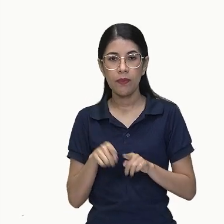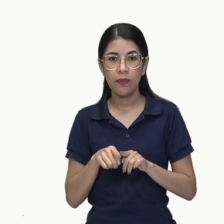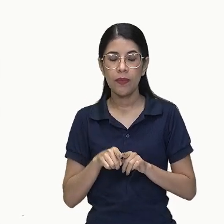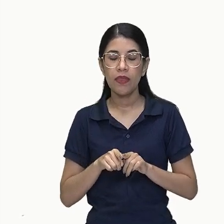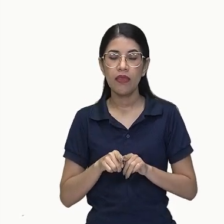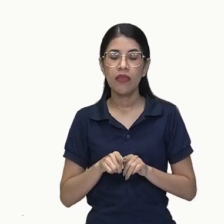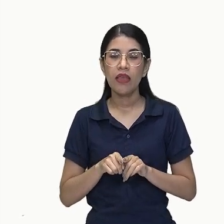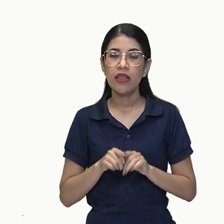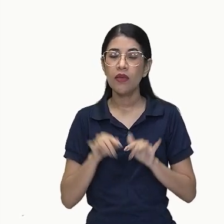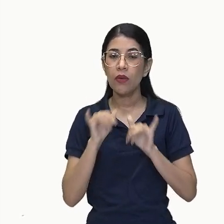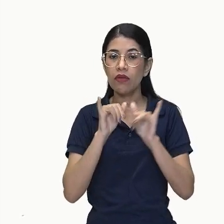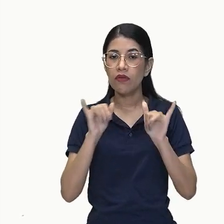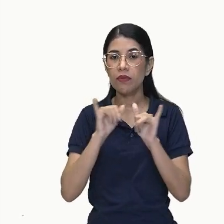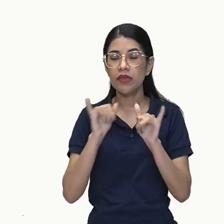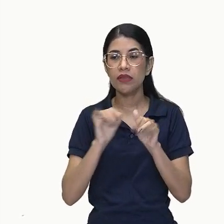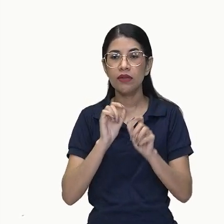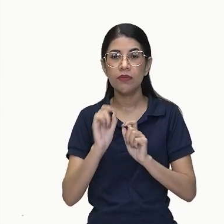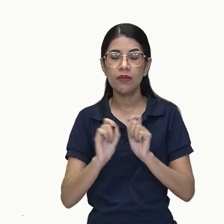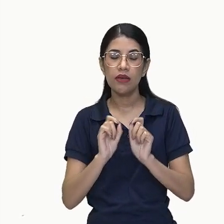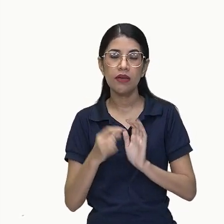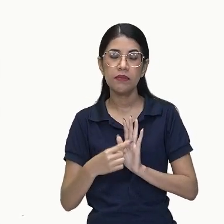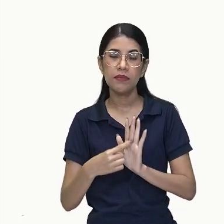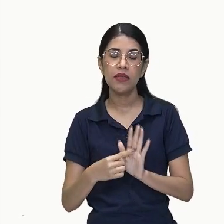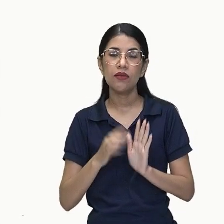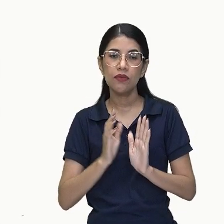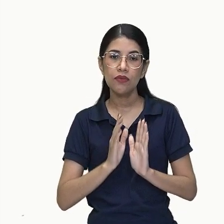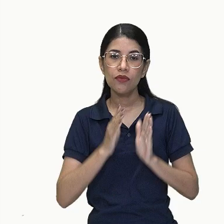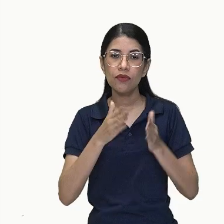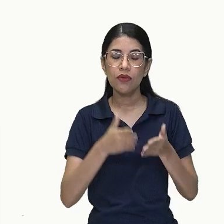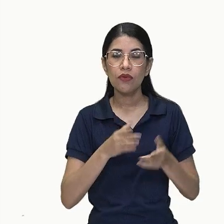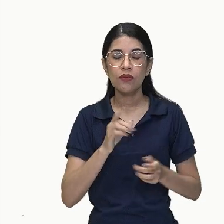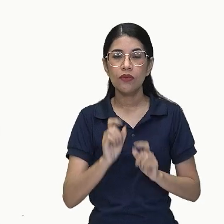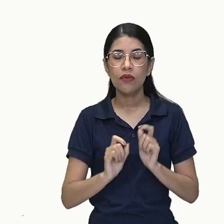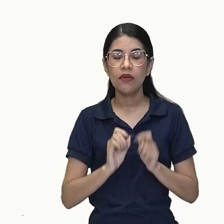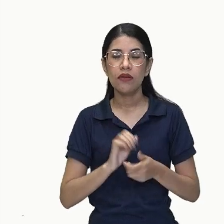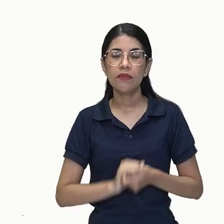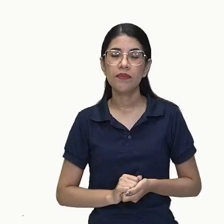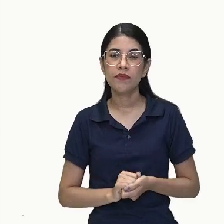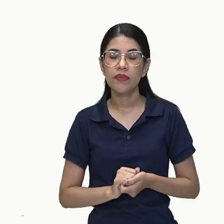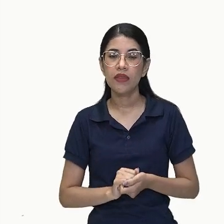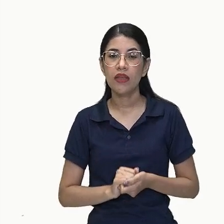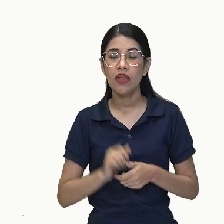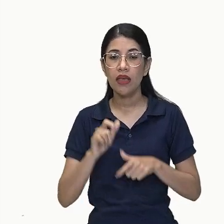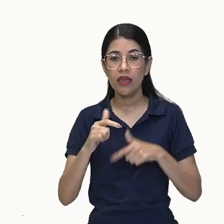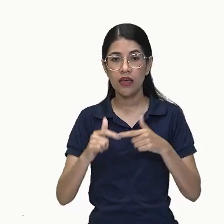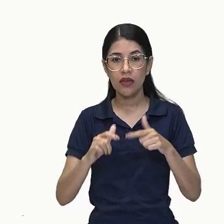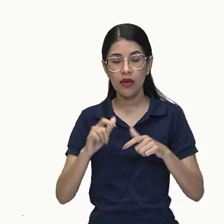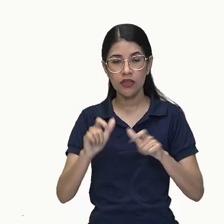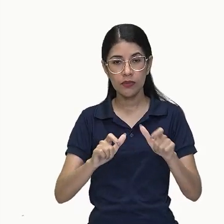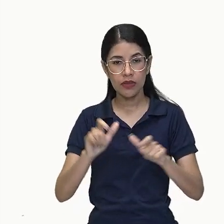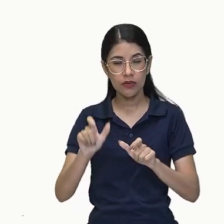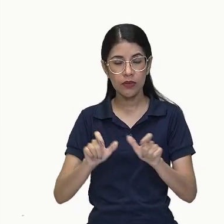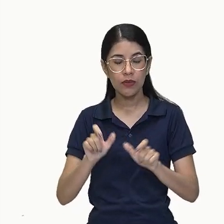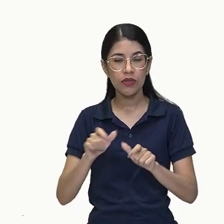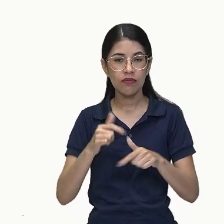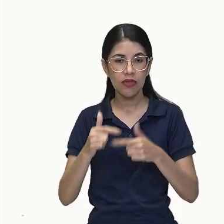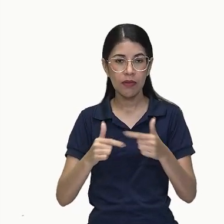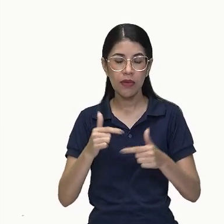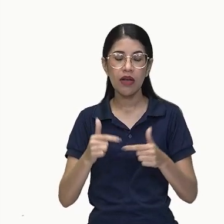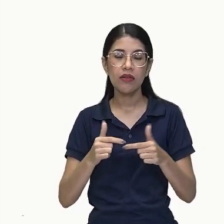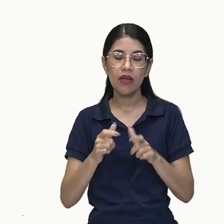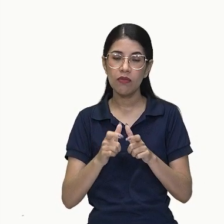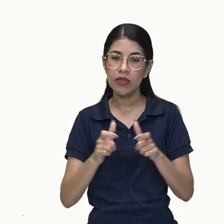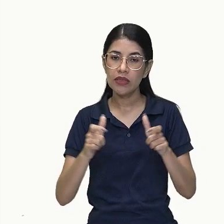essa notícia traz exatamente esse foco, né? Que a força de trabalho estrangeira, ela cresce, né? E tem crescido